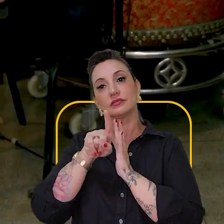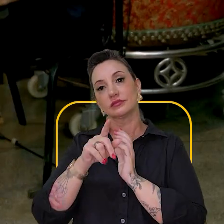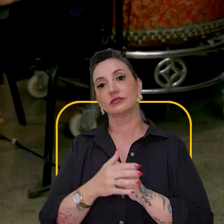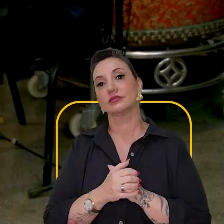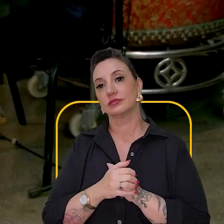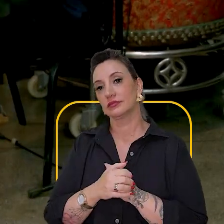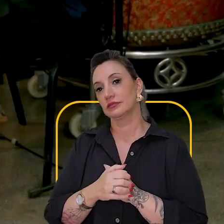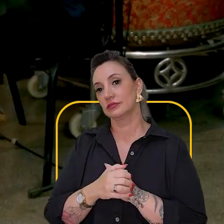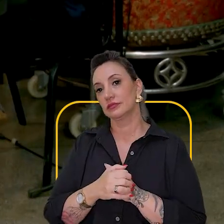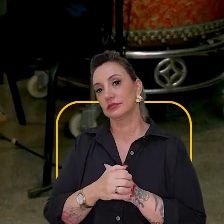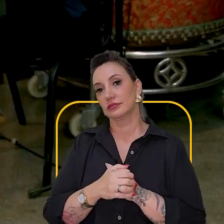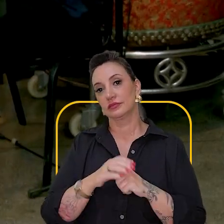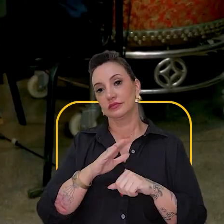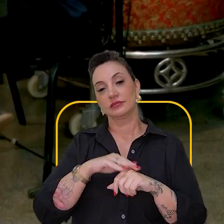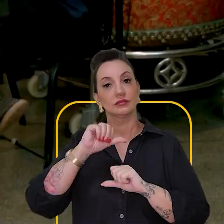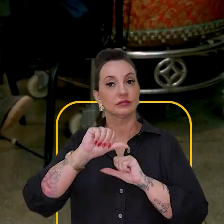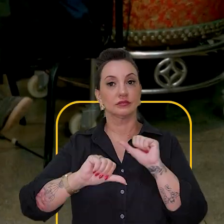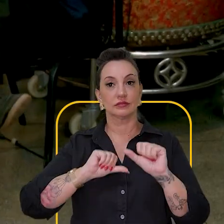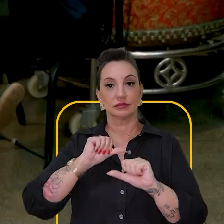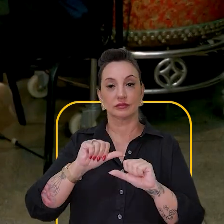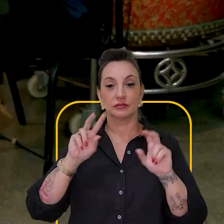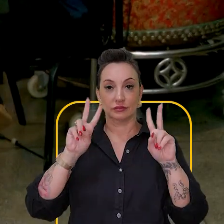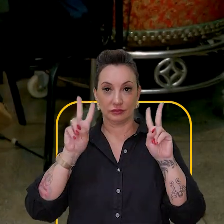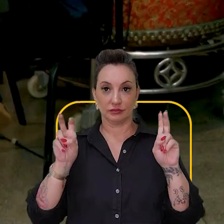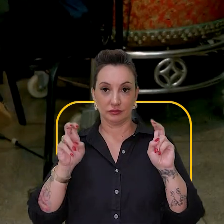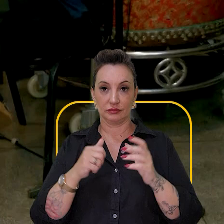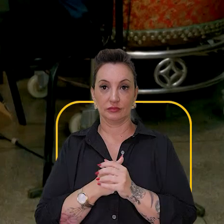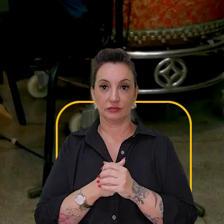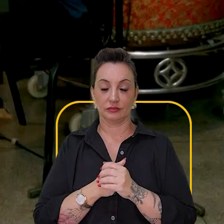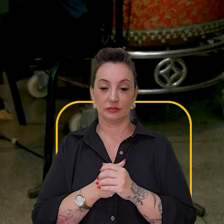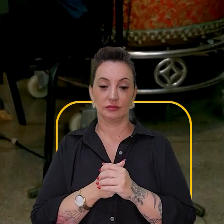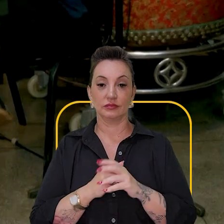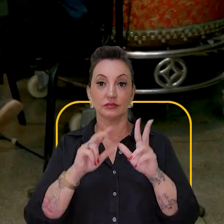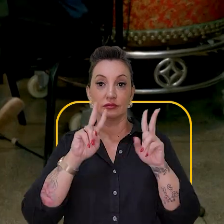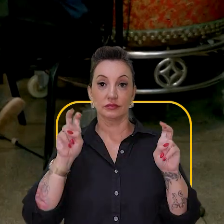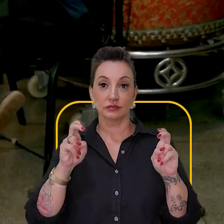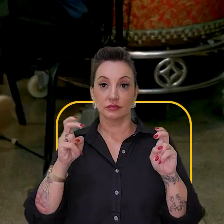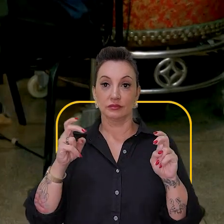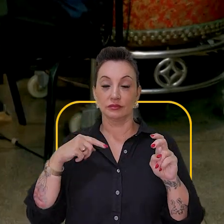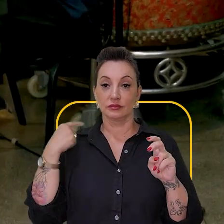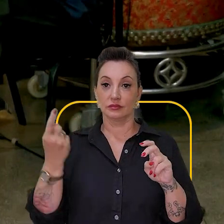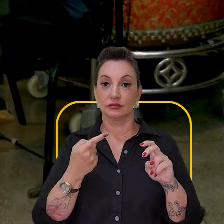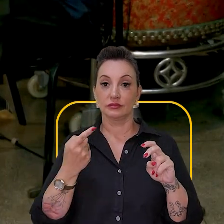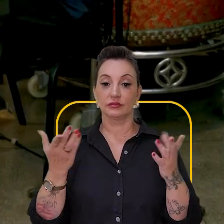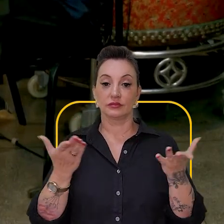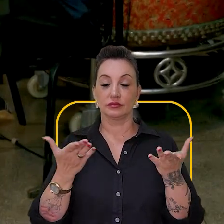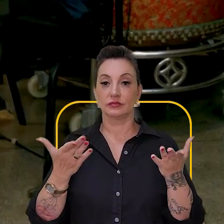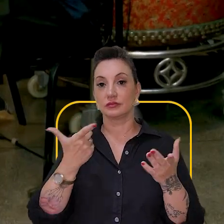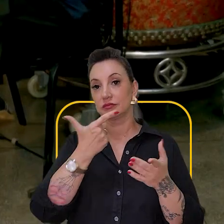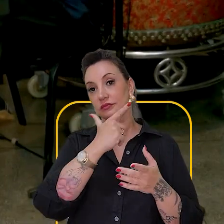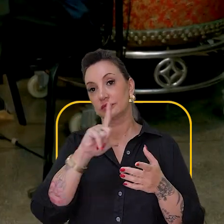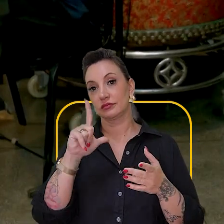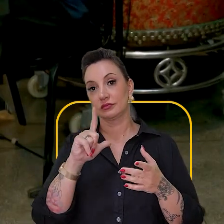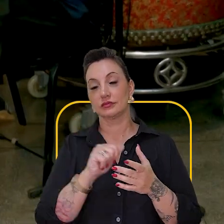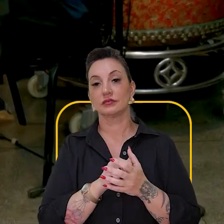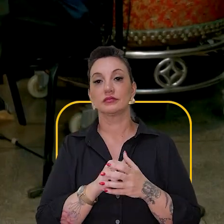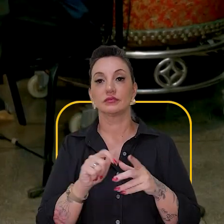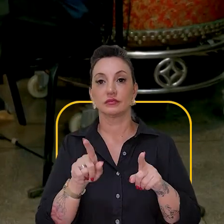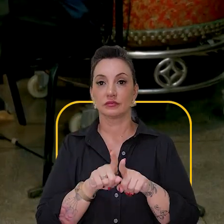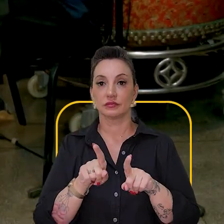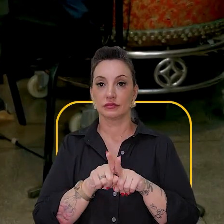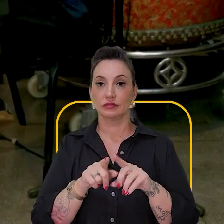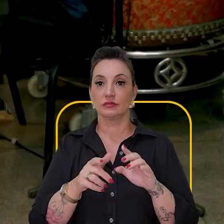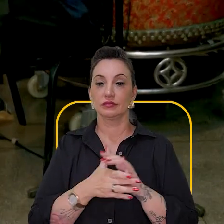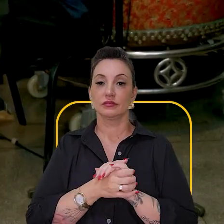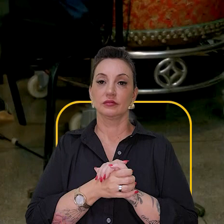perguntar Deixa eu fazer um uma mudança de tema aqui um tema recorrente pra gente aqui com outros se fus